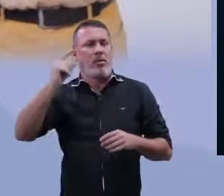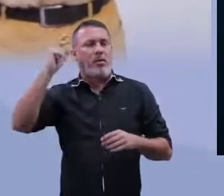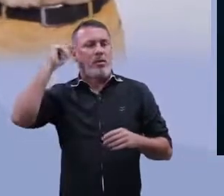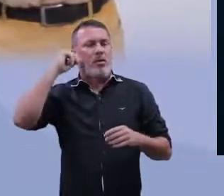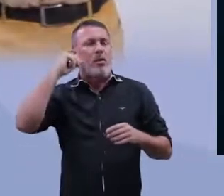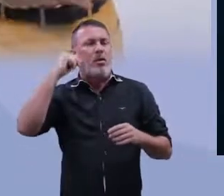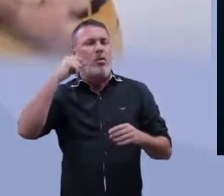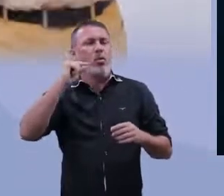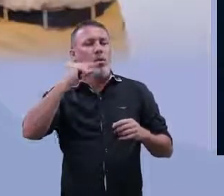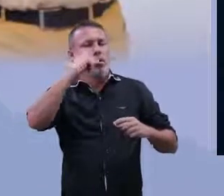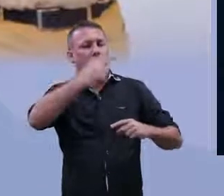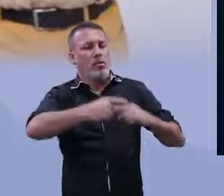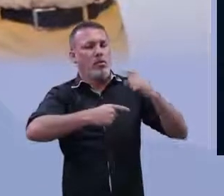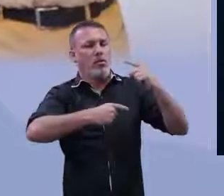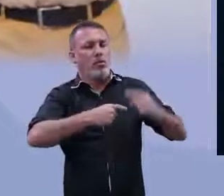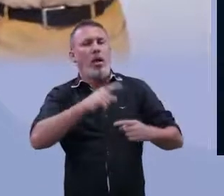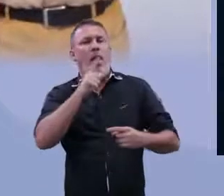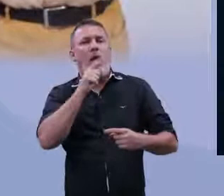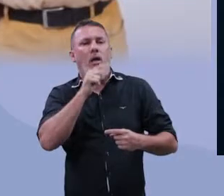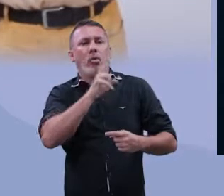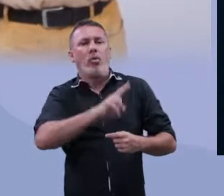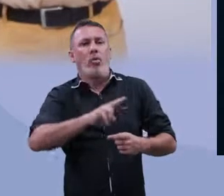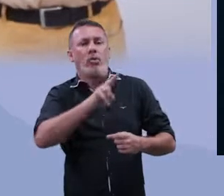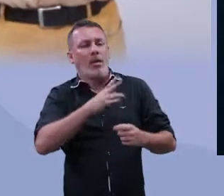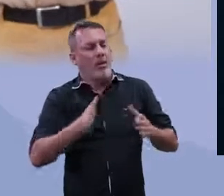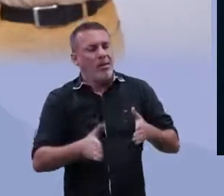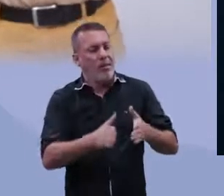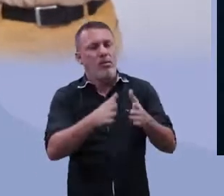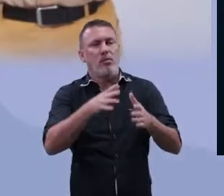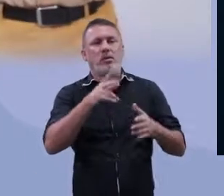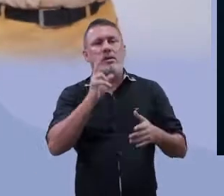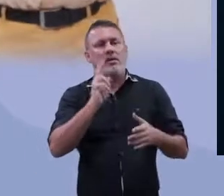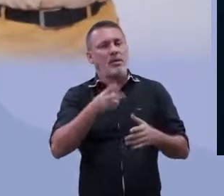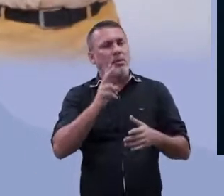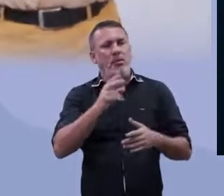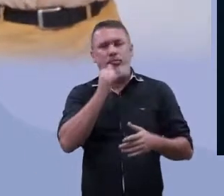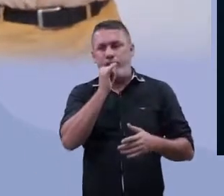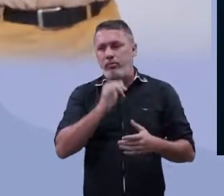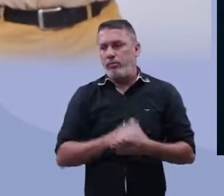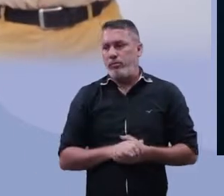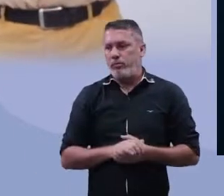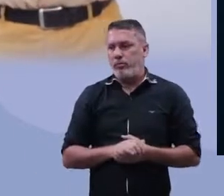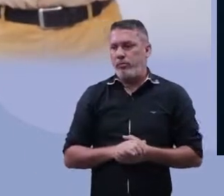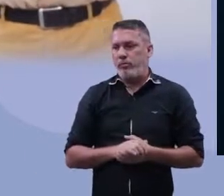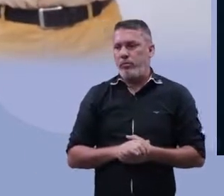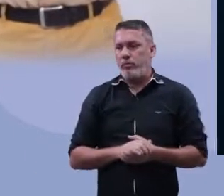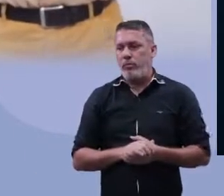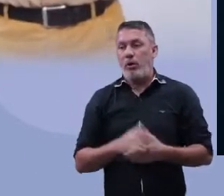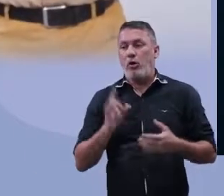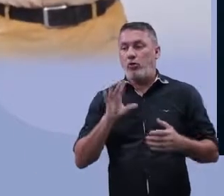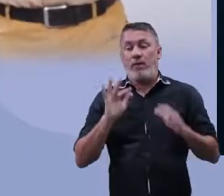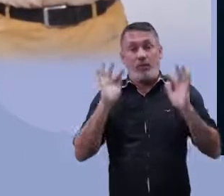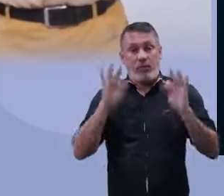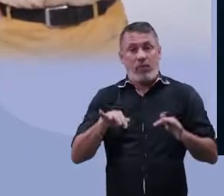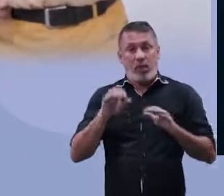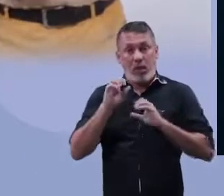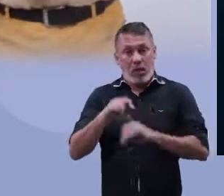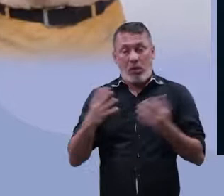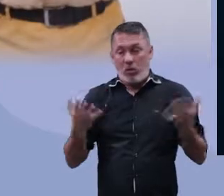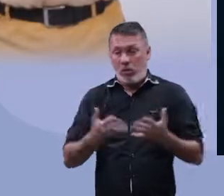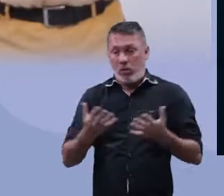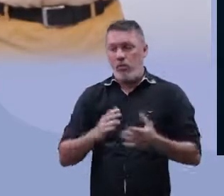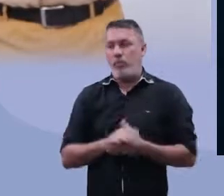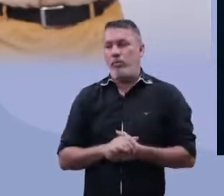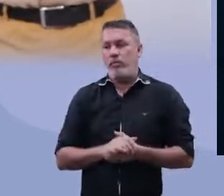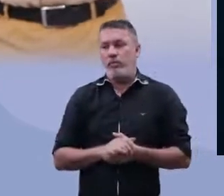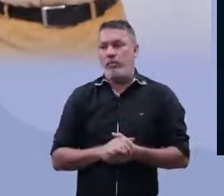tudo mais, fazendo uso da energia hidrelétrica. E aí, só para nós fecharmos aí essa nossa